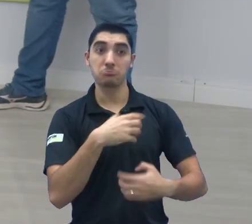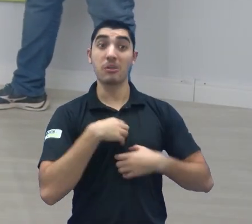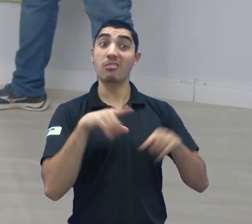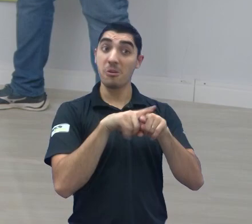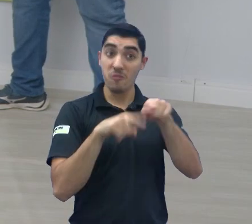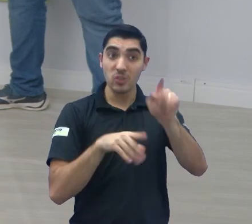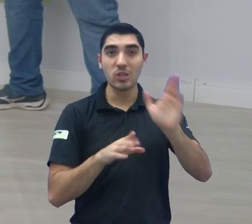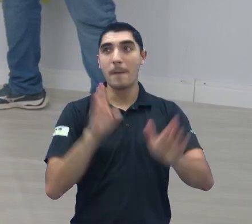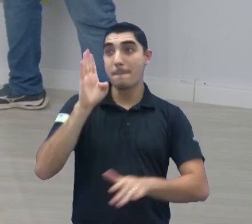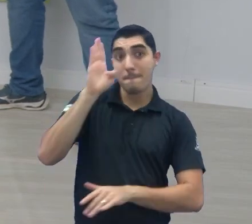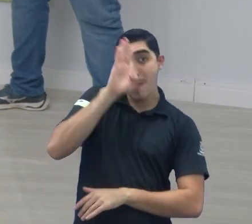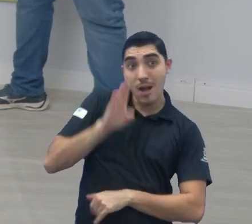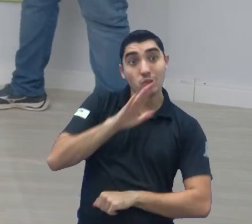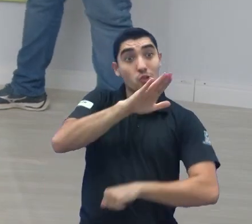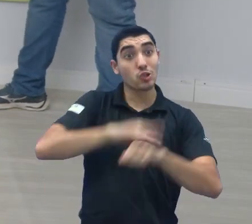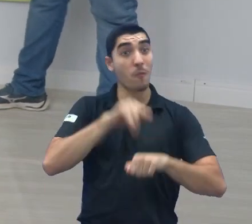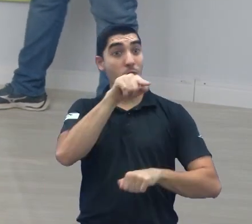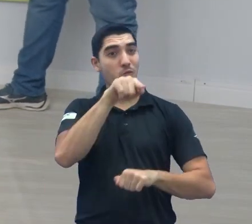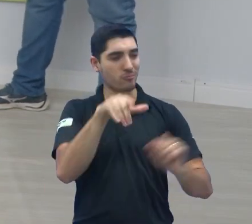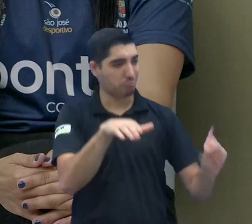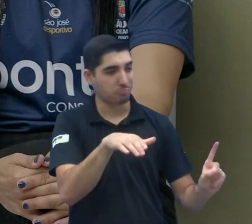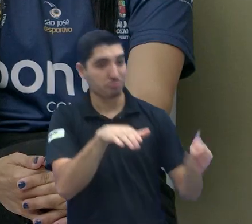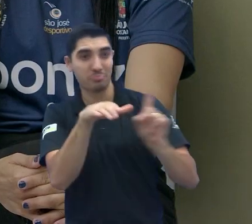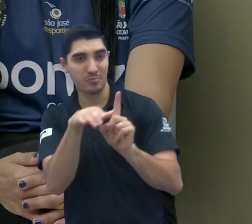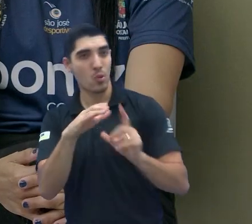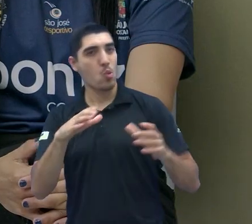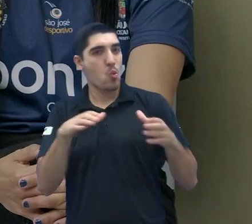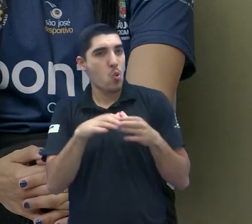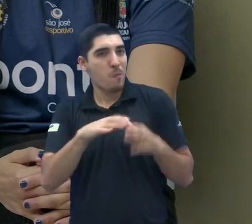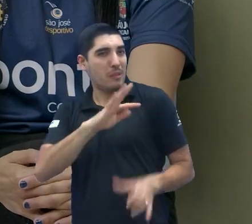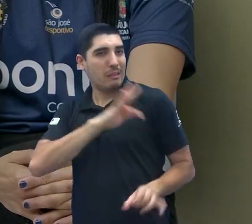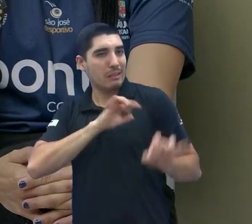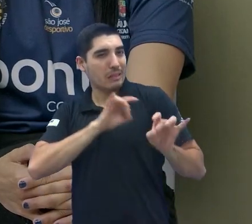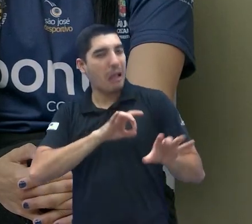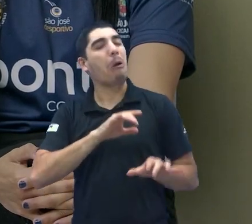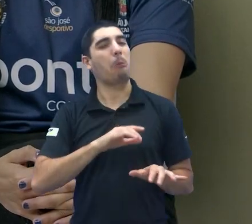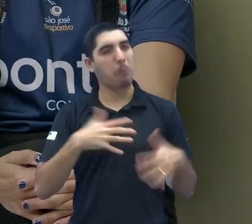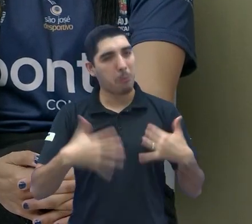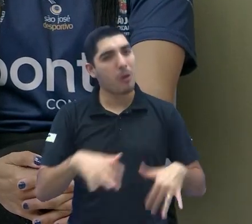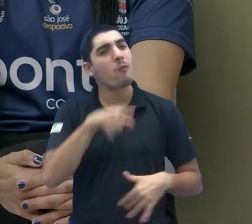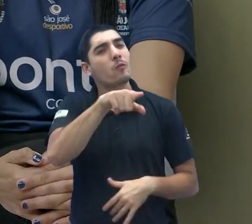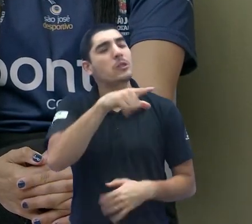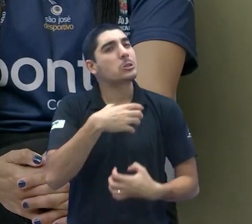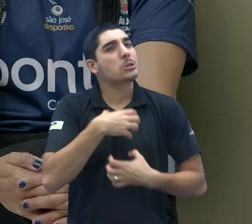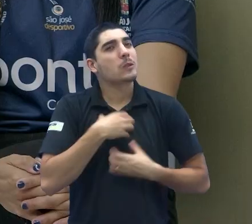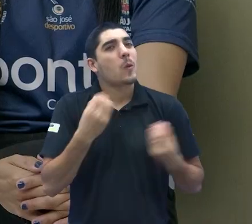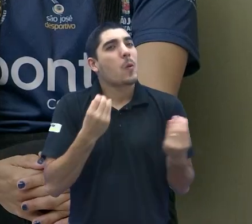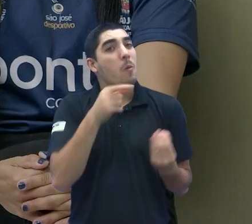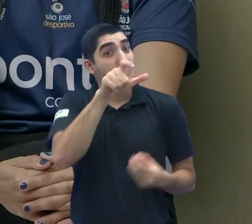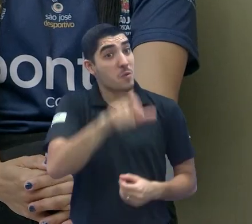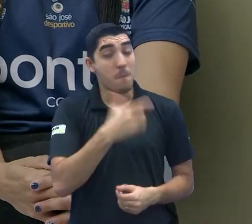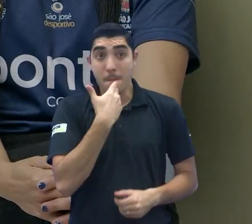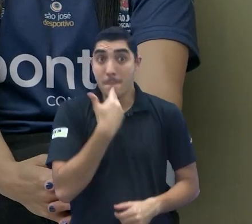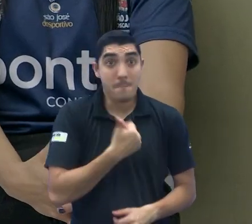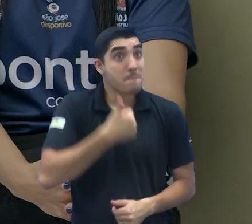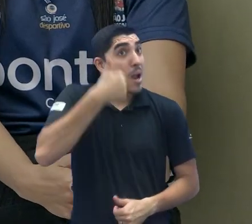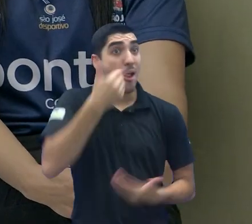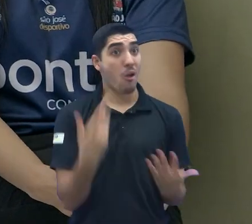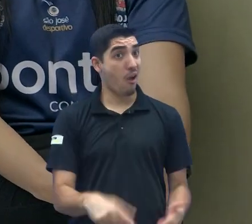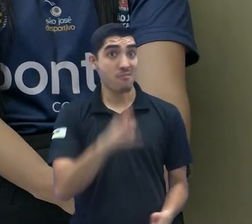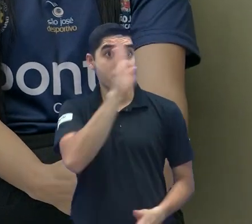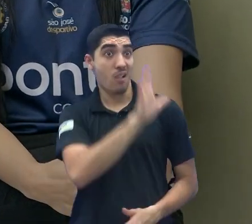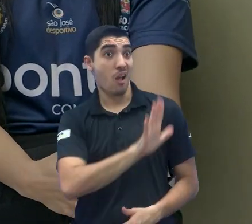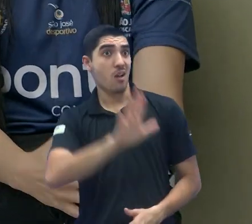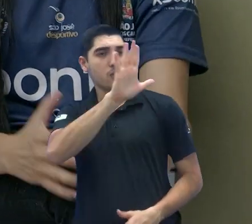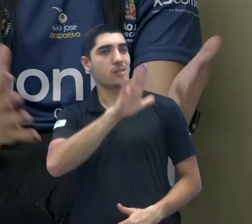brasileira, integrando ali a parte de comissão técnica. Como que é para você também estar entre os melhores, né, do basquete brasileiro feminino? Eu